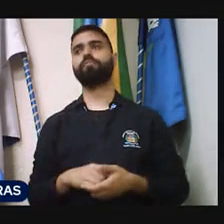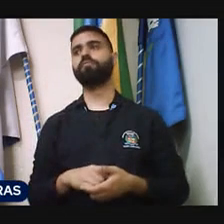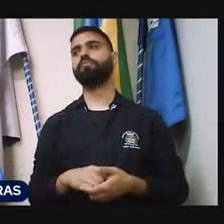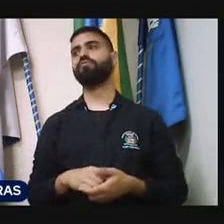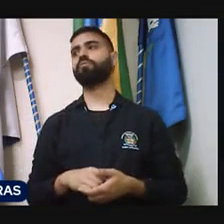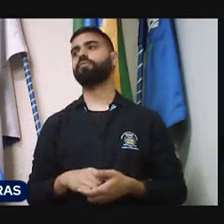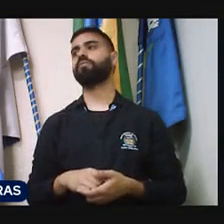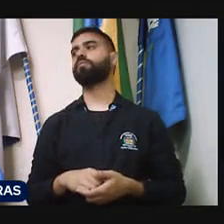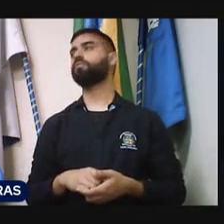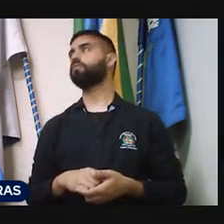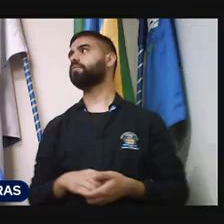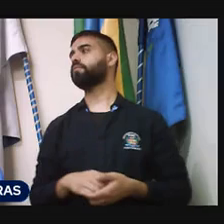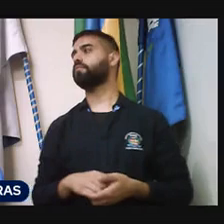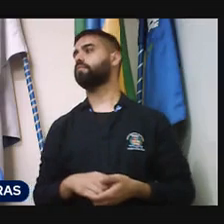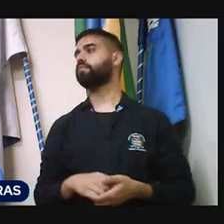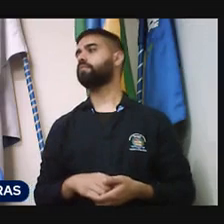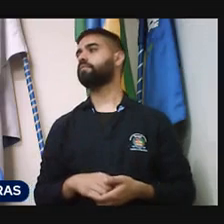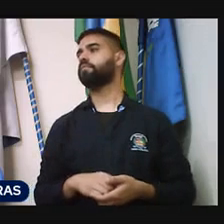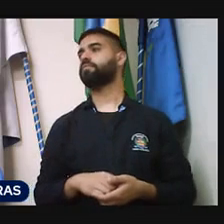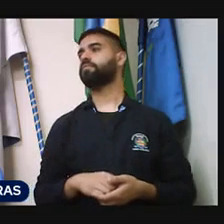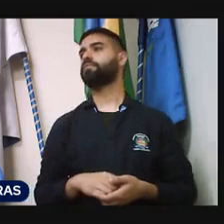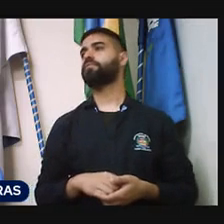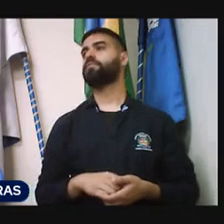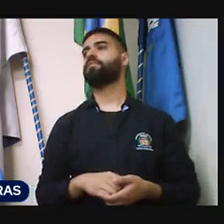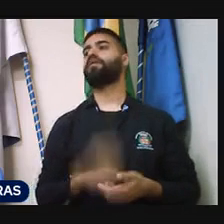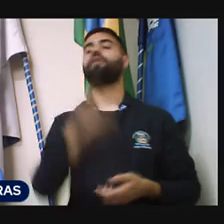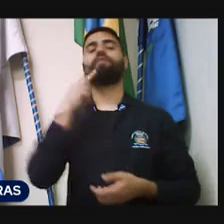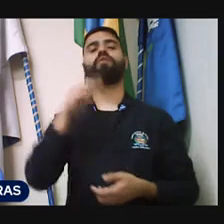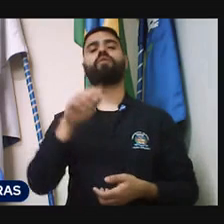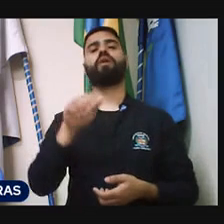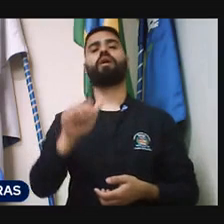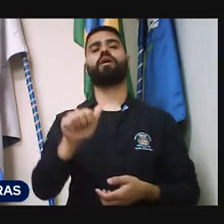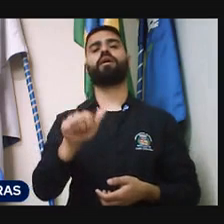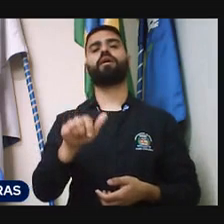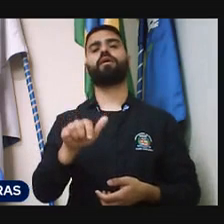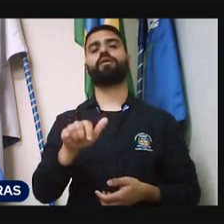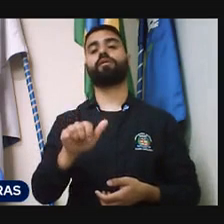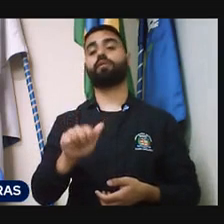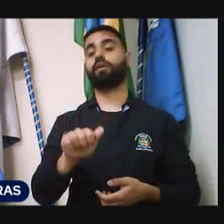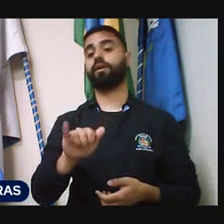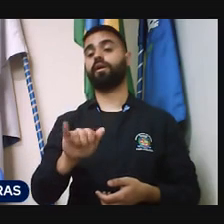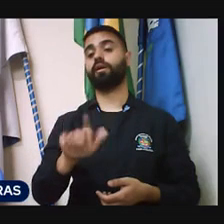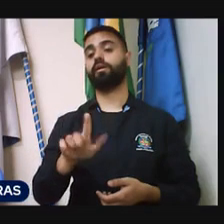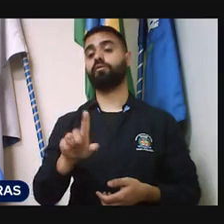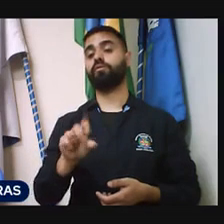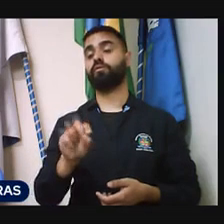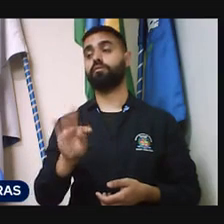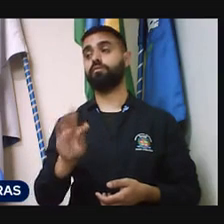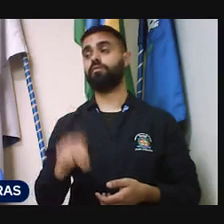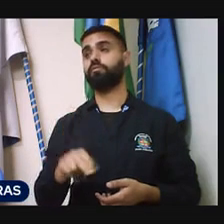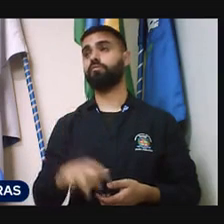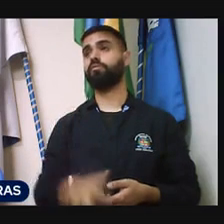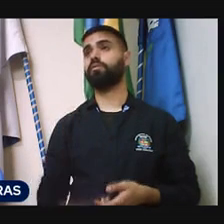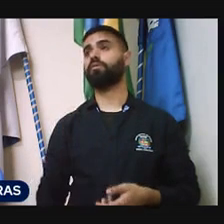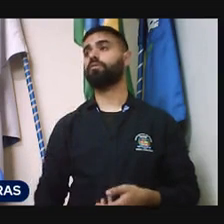consideração sala das sessões Doze de agosto 2001 vereador Ailton Batista